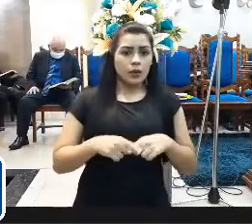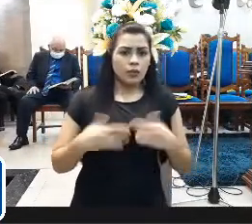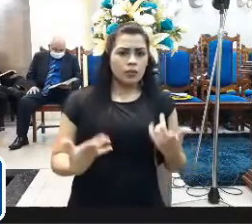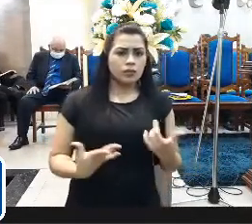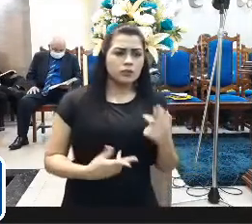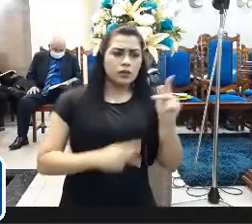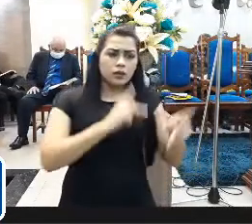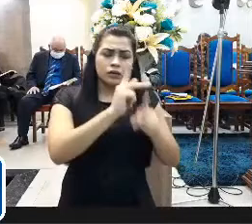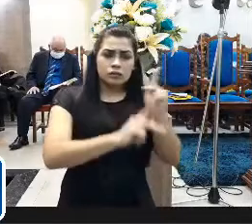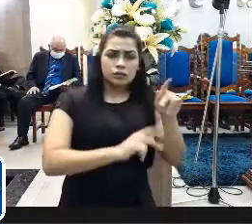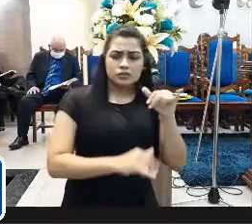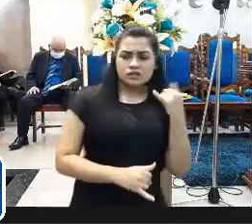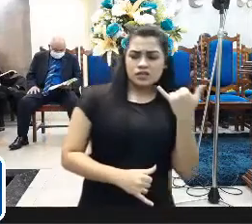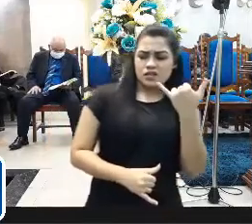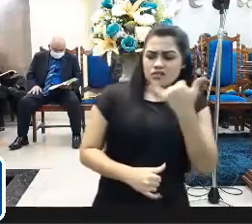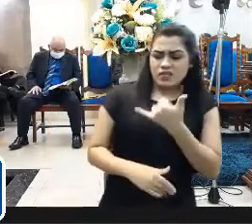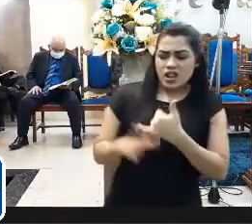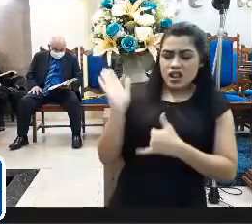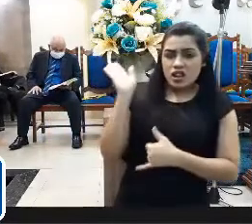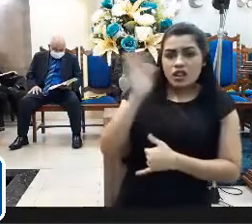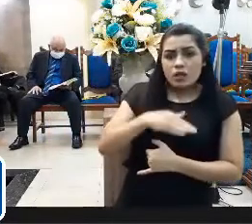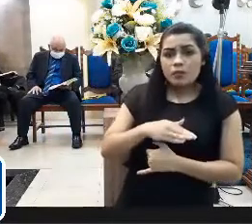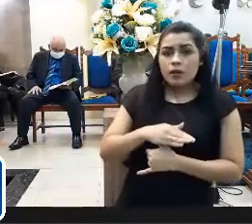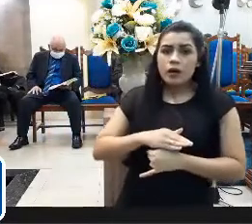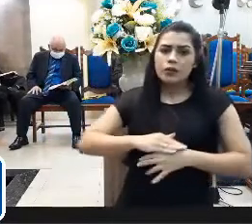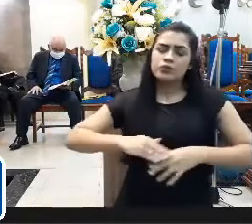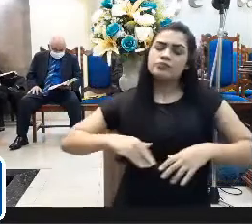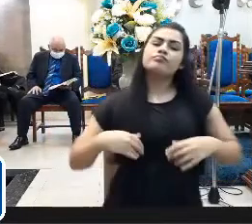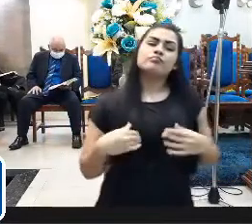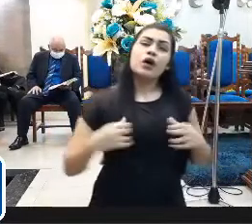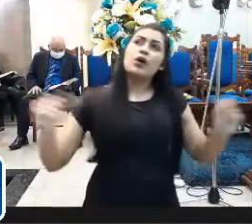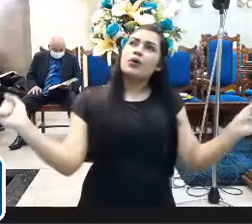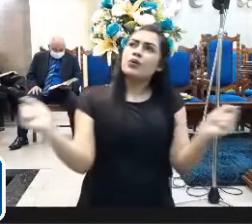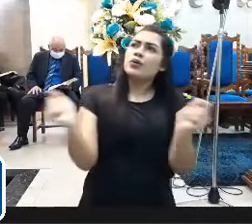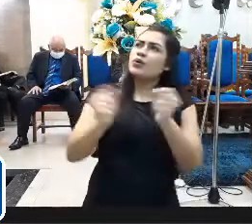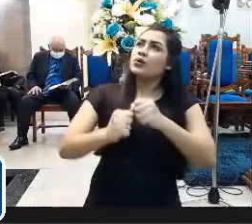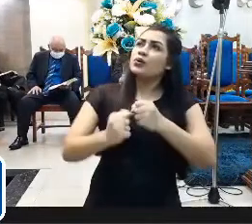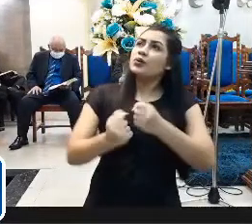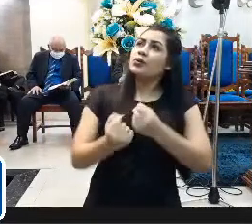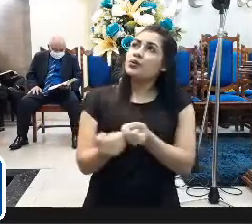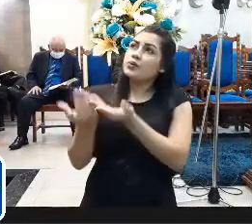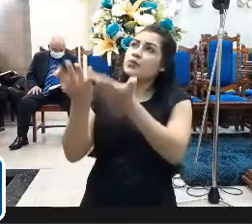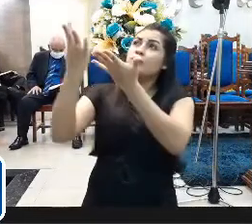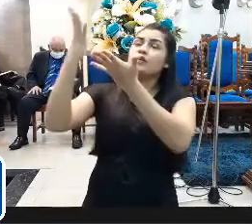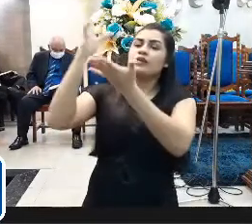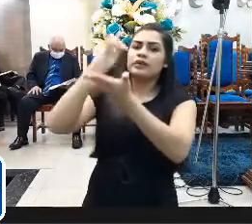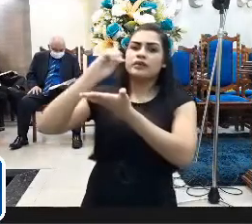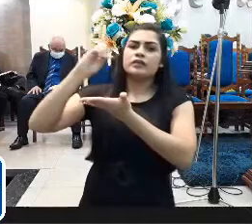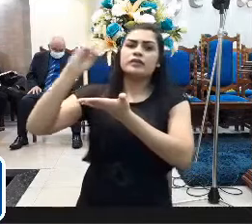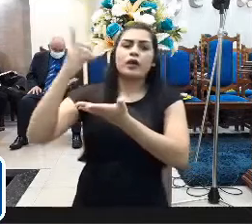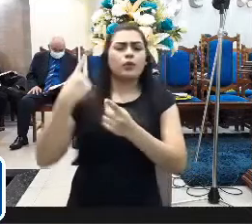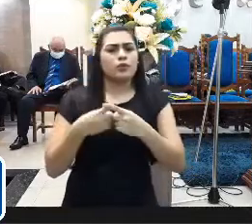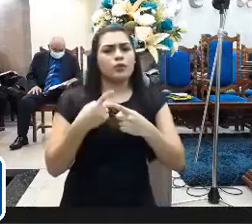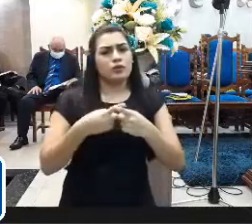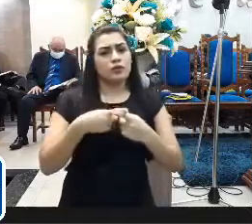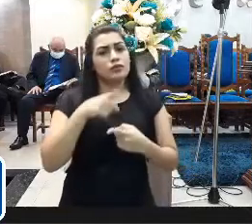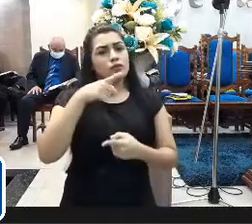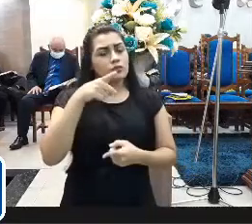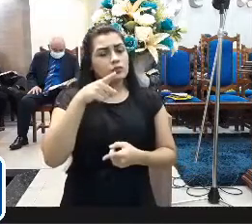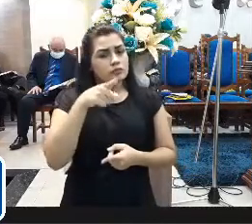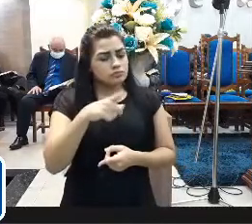de malfeitores, glorifiquem a Deus no dia da visitação, pelas boas obras que em